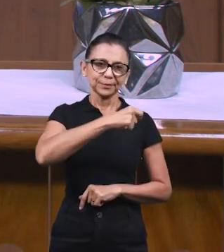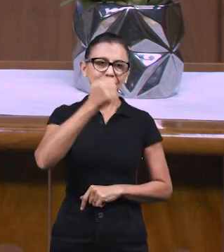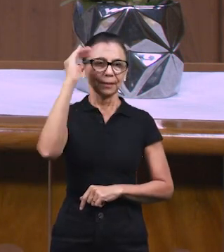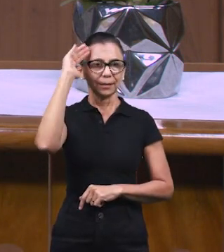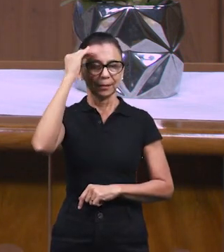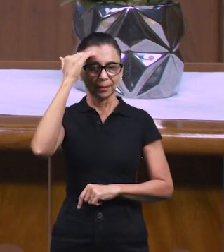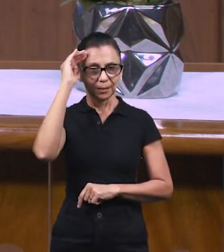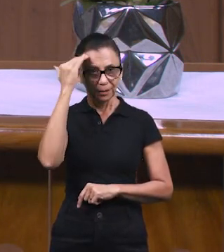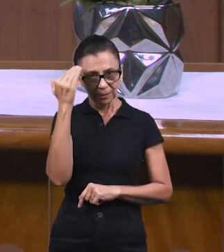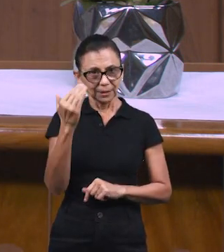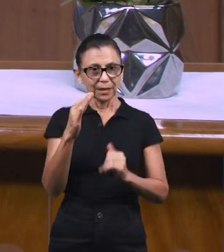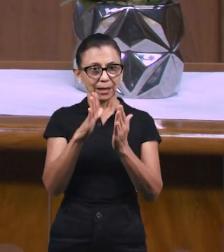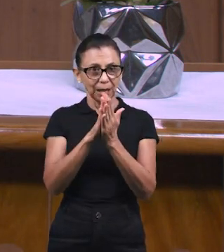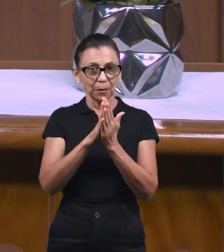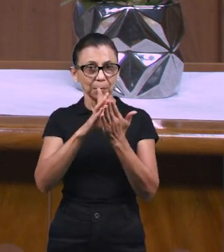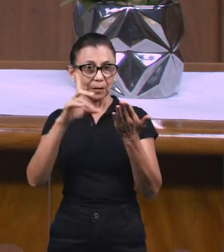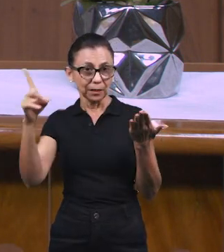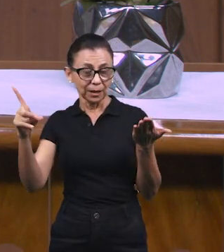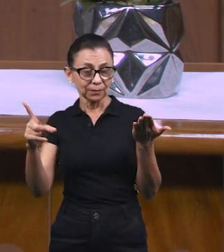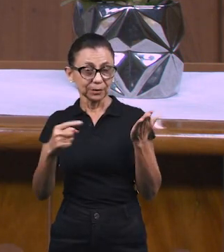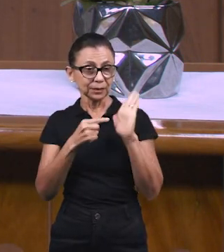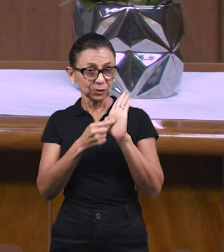que diz as Escrituras.